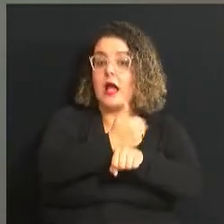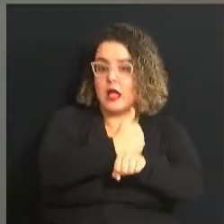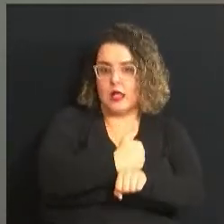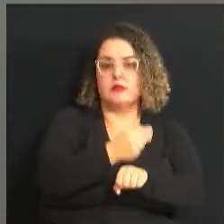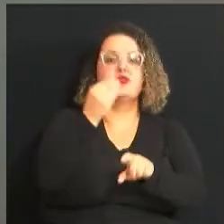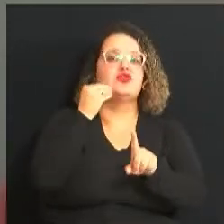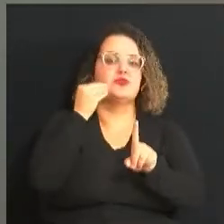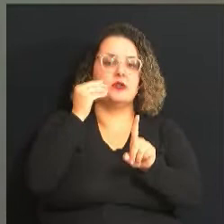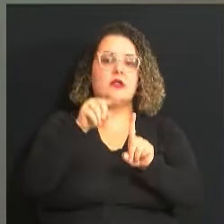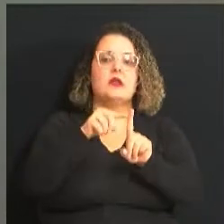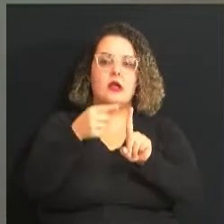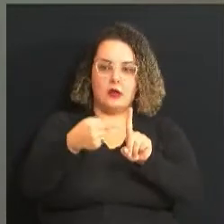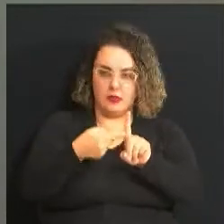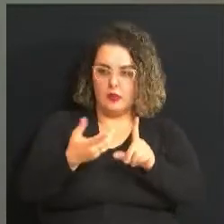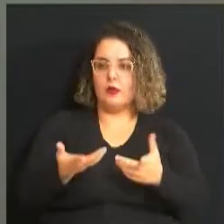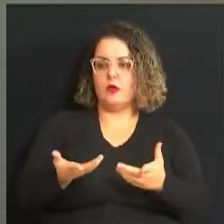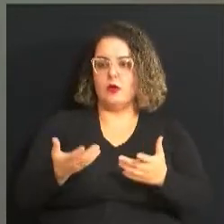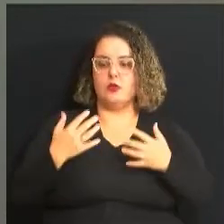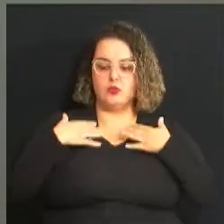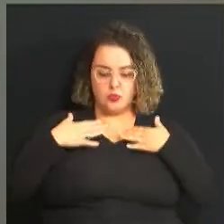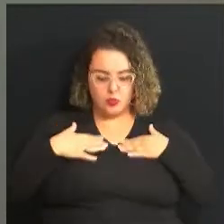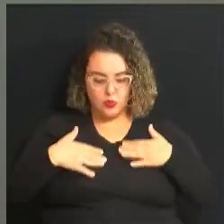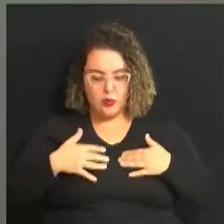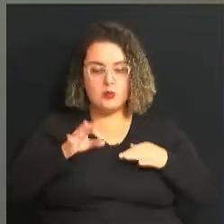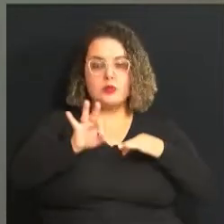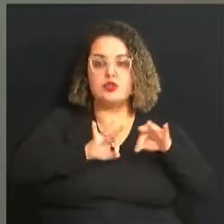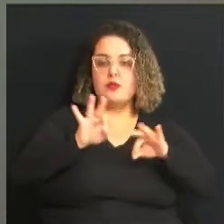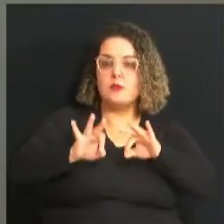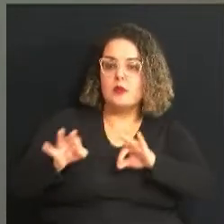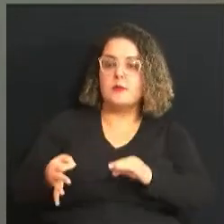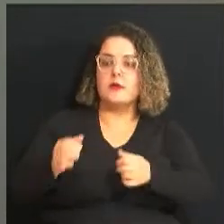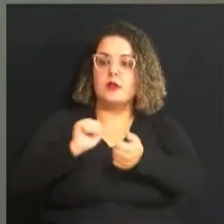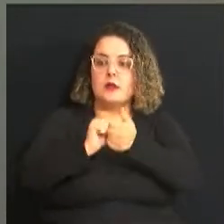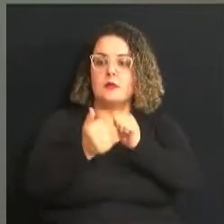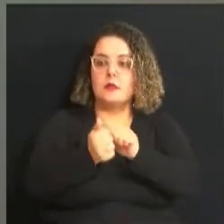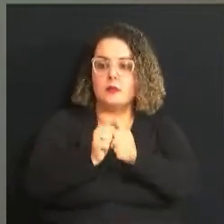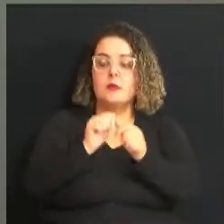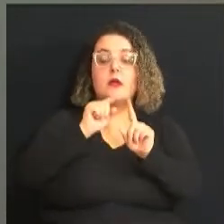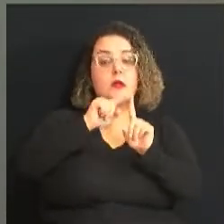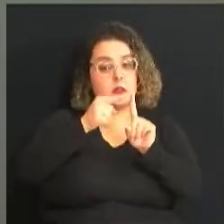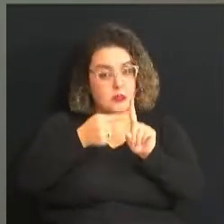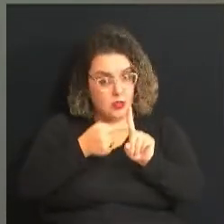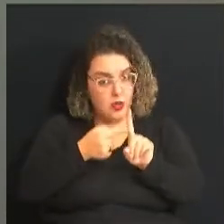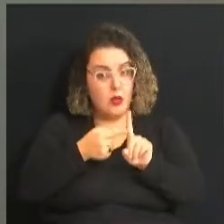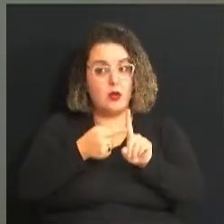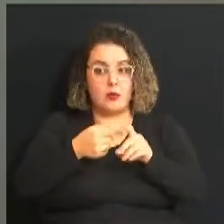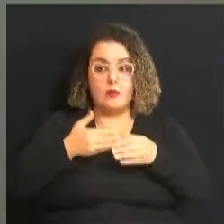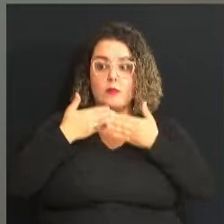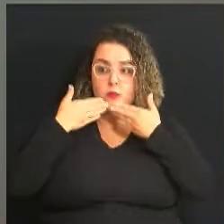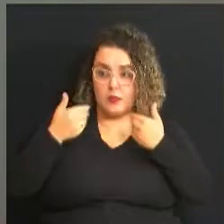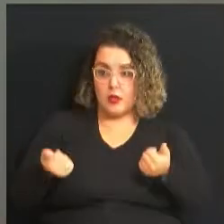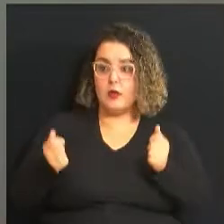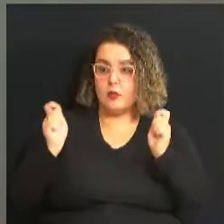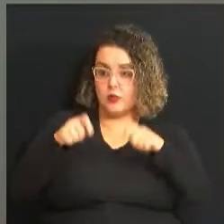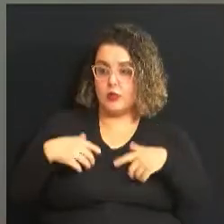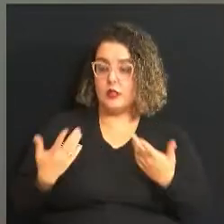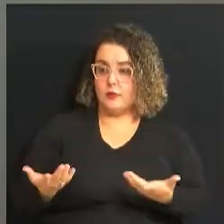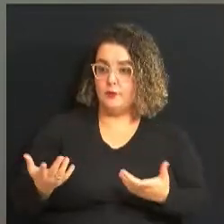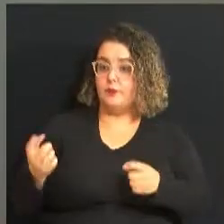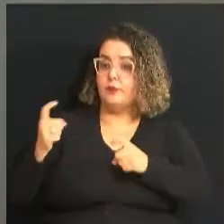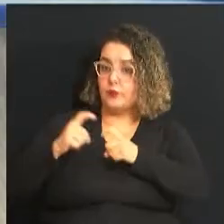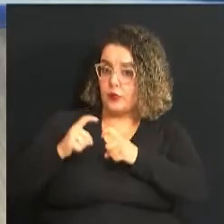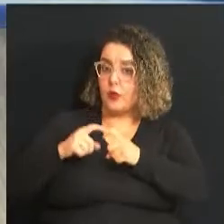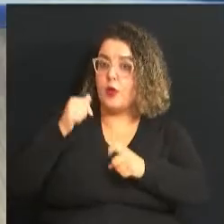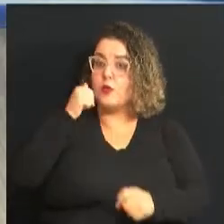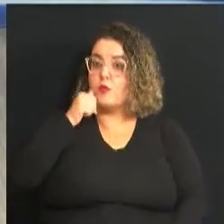que dê tempo do organismo se preparar de maneira adequada para que essa gravidez ocorra da melhor maneira Doutor, possível. para engravidar, mulher que